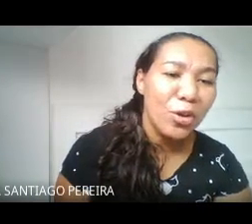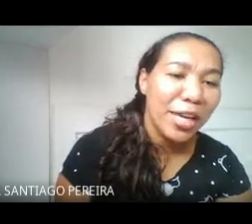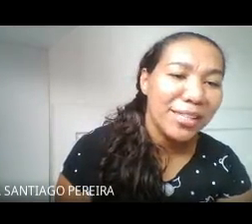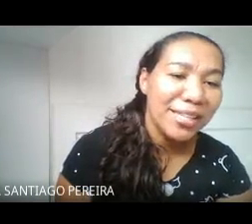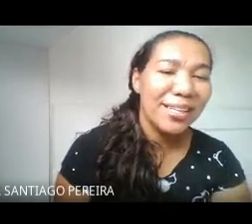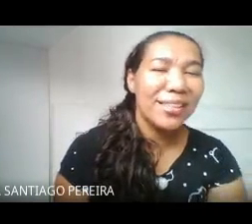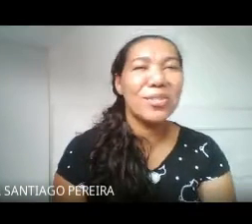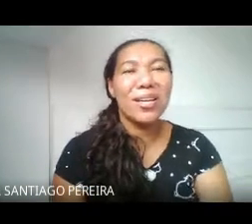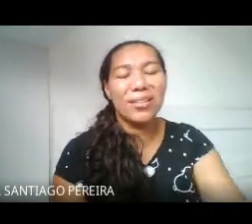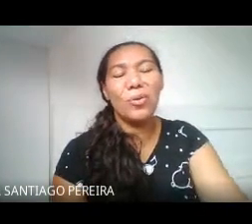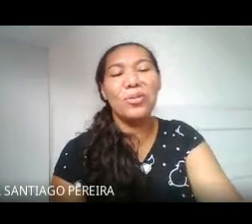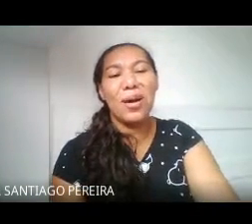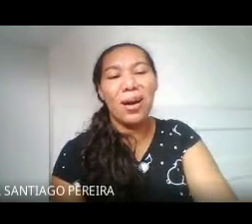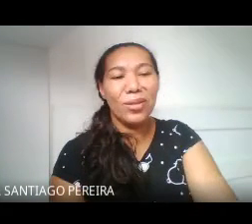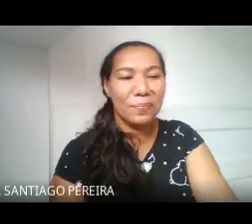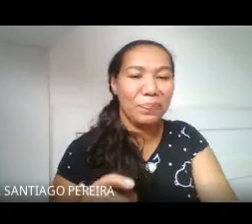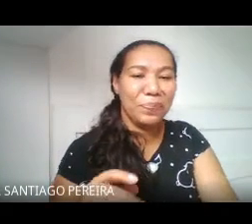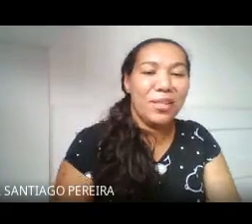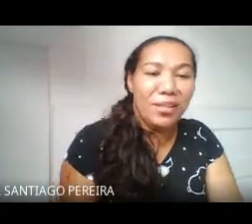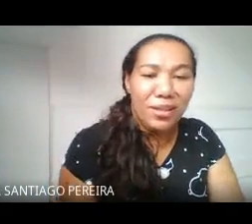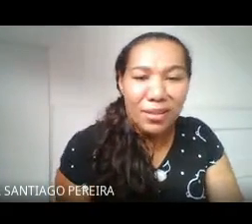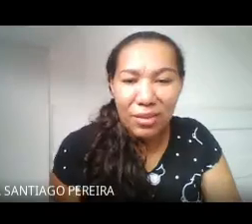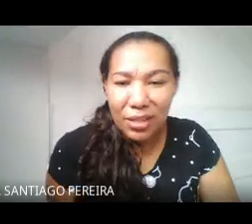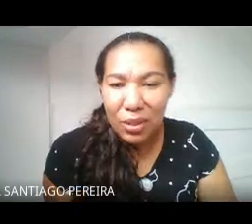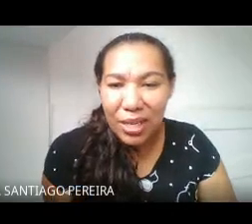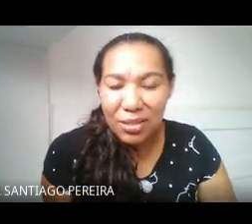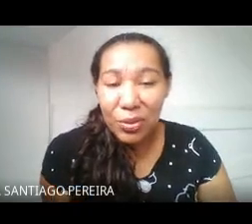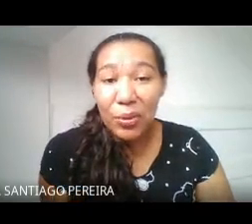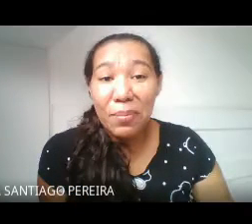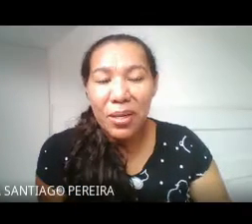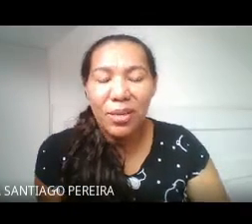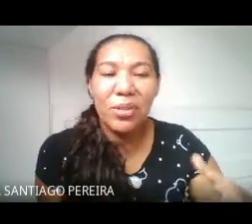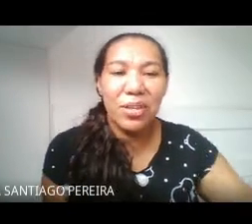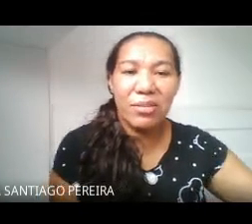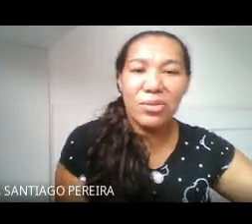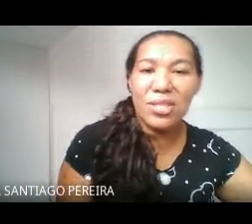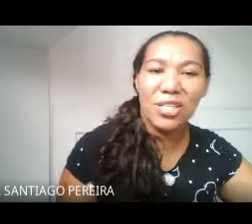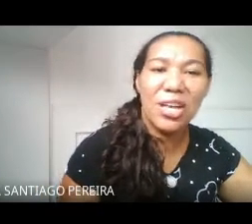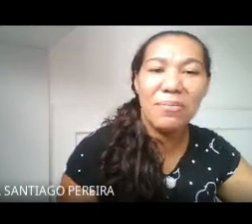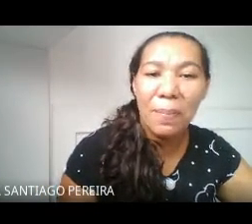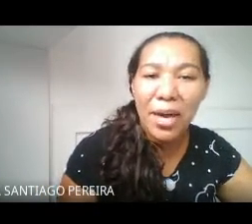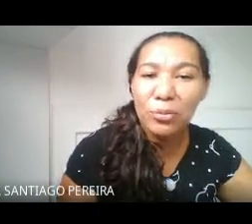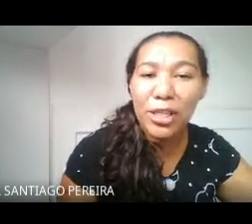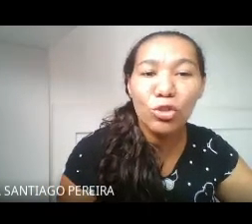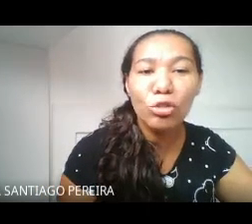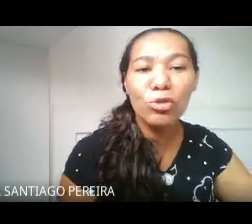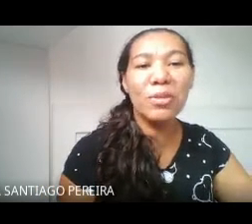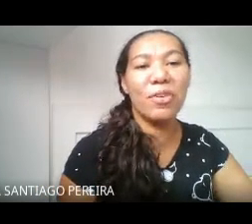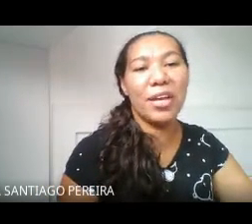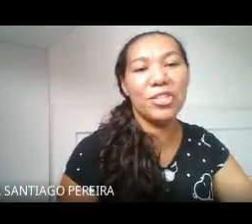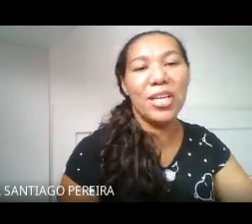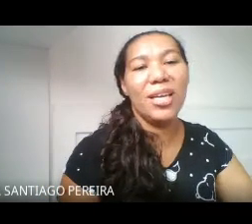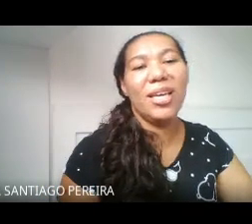aí eu coloquei até na última aula, que estava lá no Classroom, eu lembrei, enquanto falava com vocês, da pergunta que todo